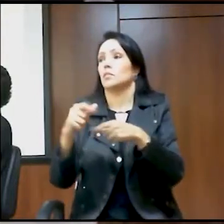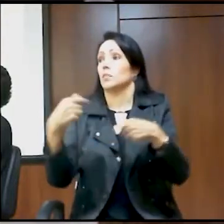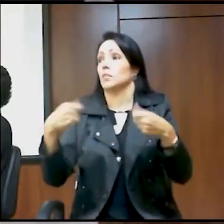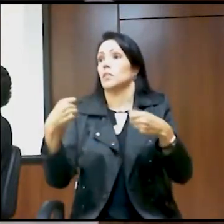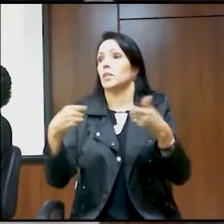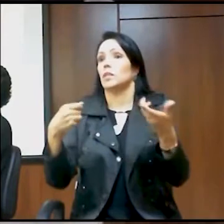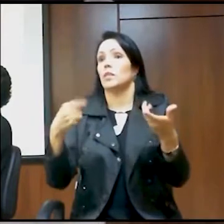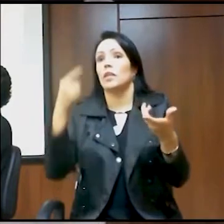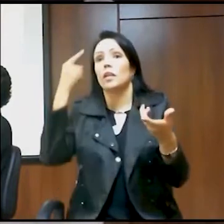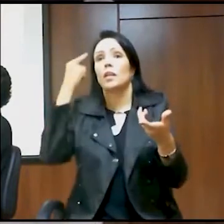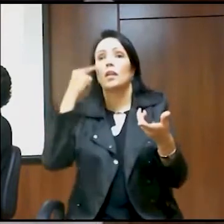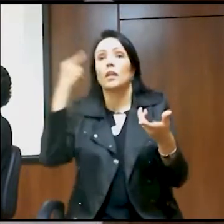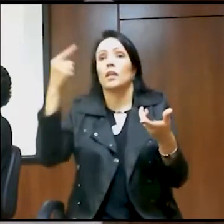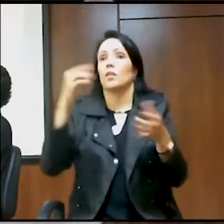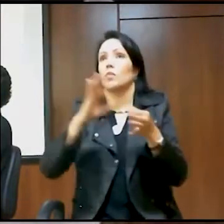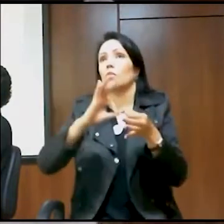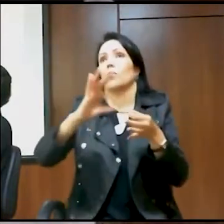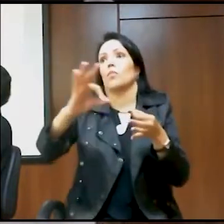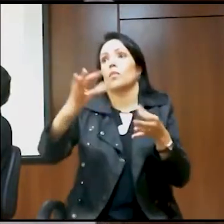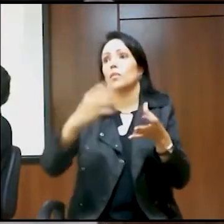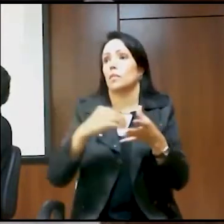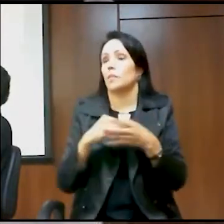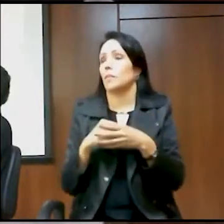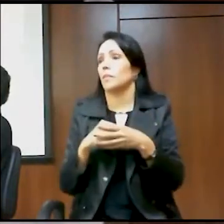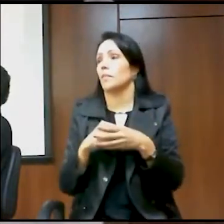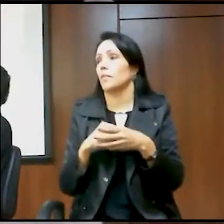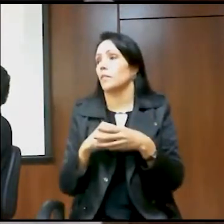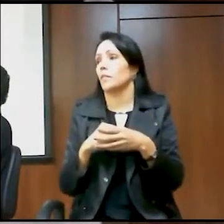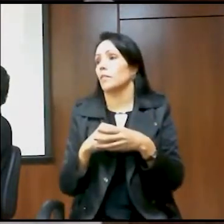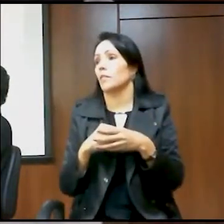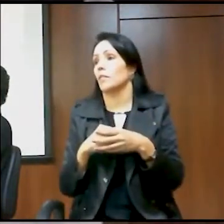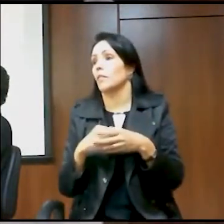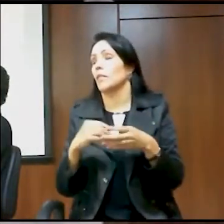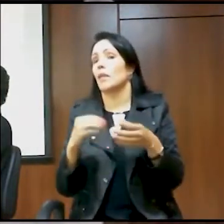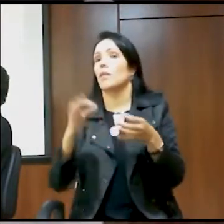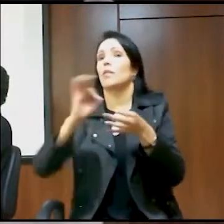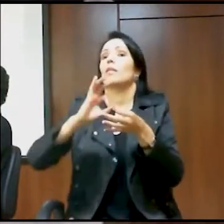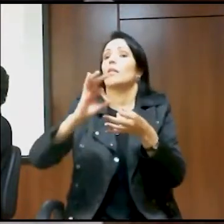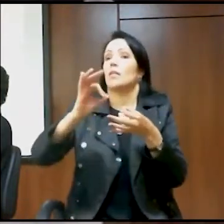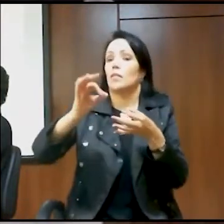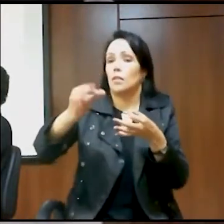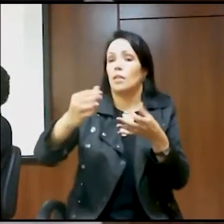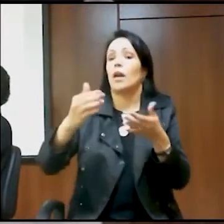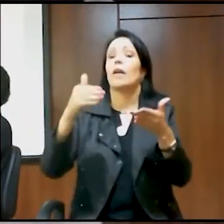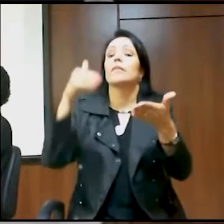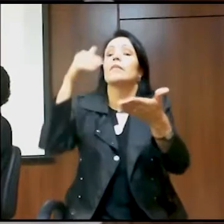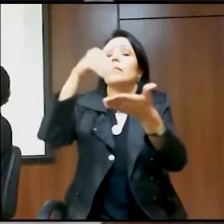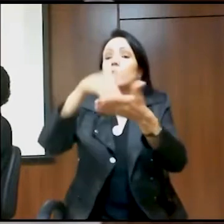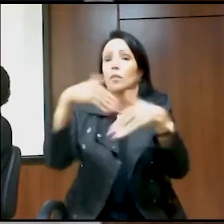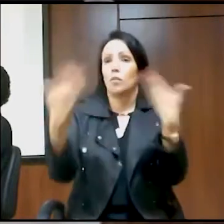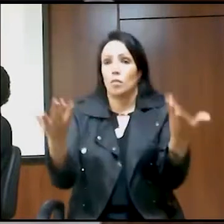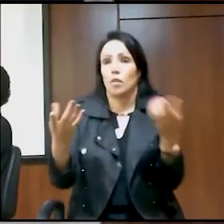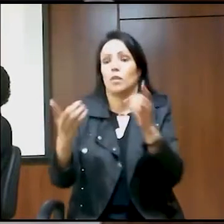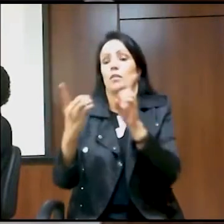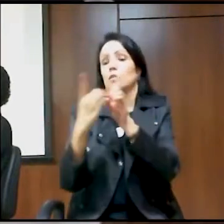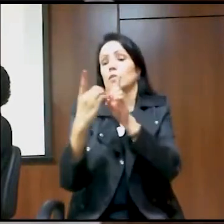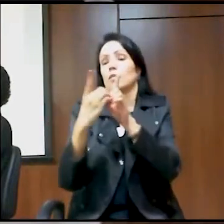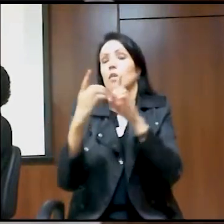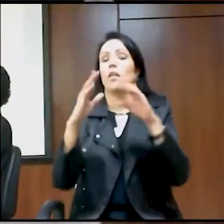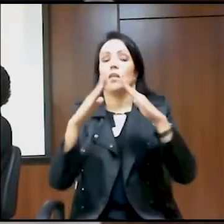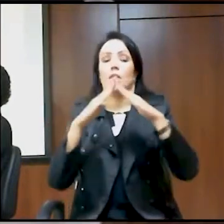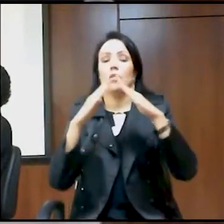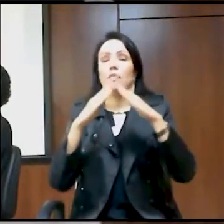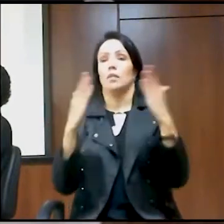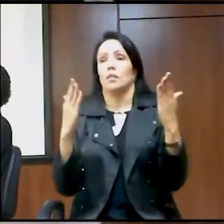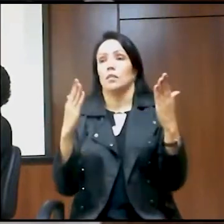médio, no longo, porque agora é no longo e no longuíssimo, né, a perspectiva do atendimento habitacional. Às vezes nem sempre isso